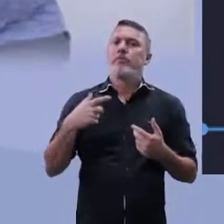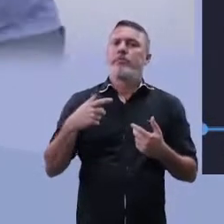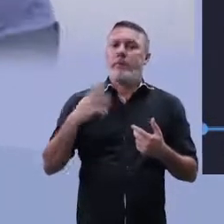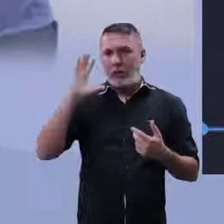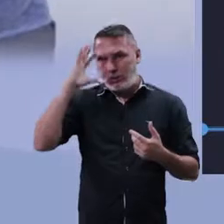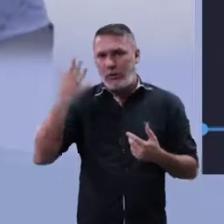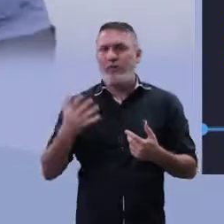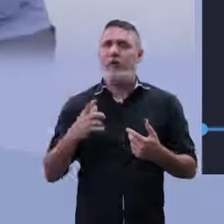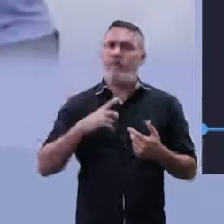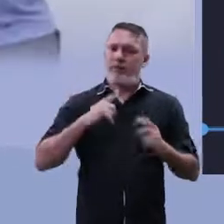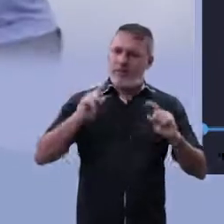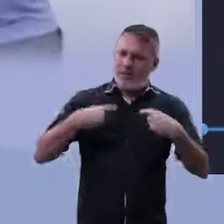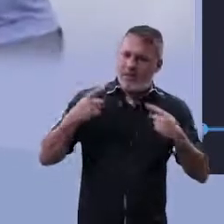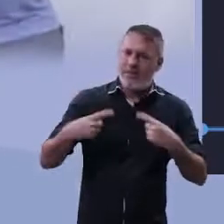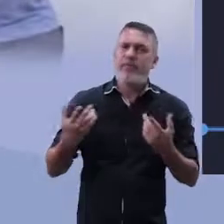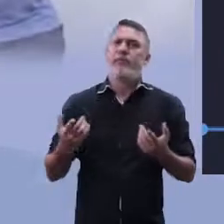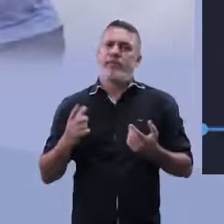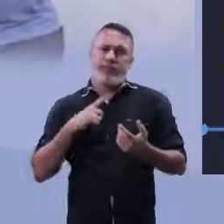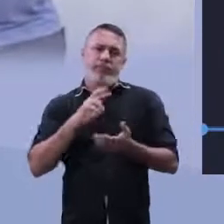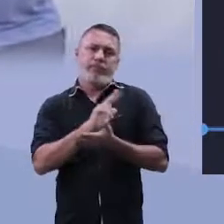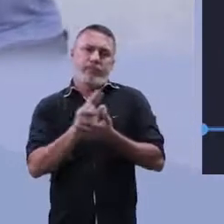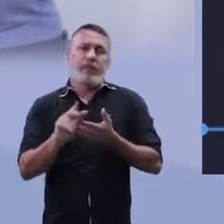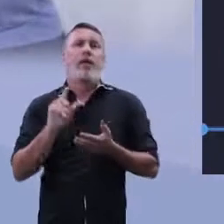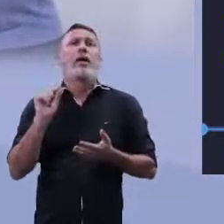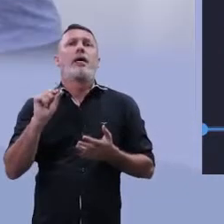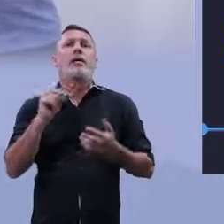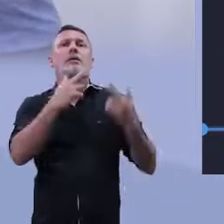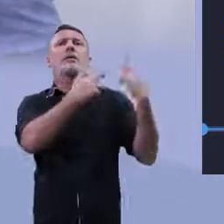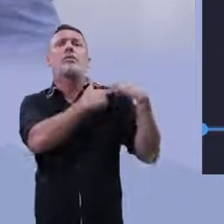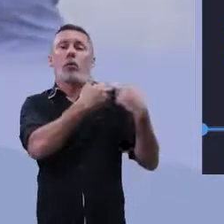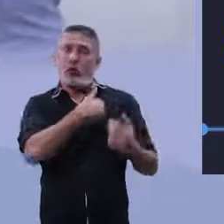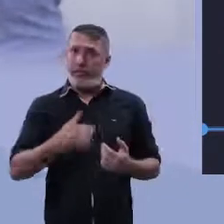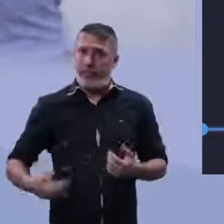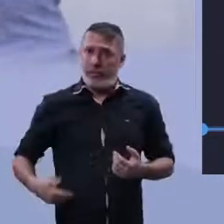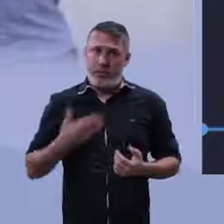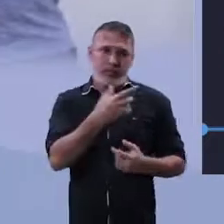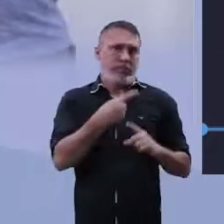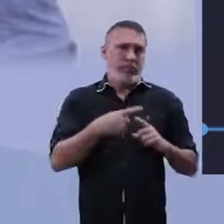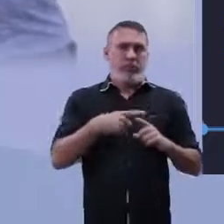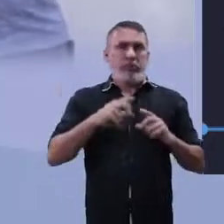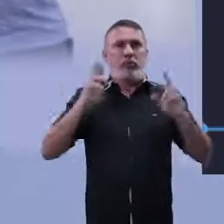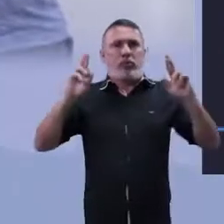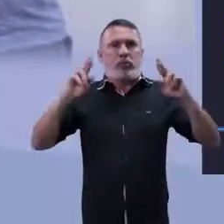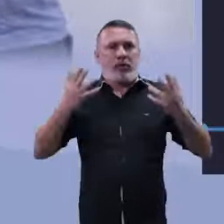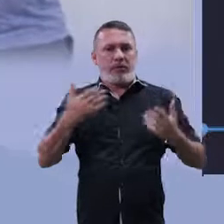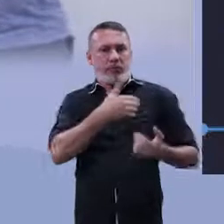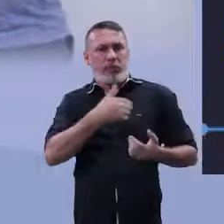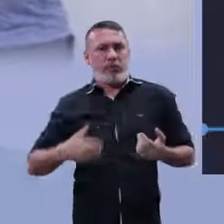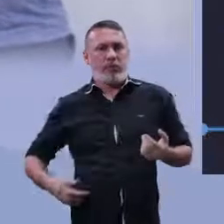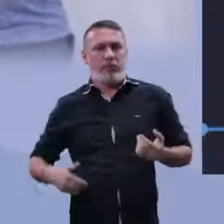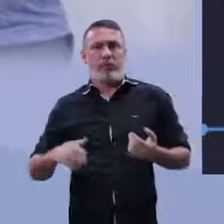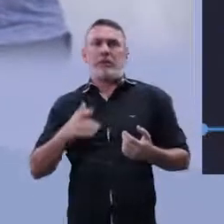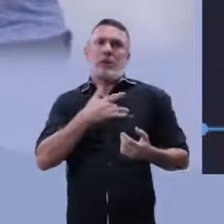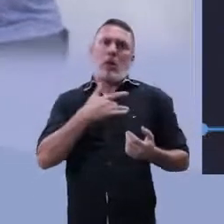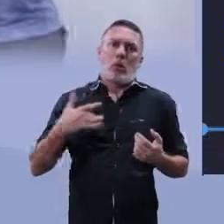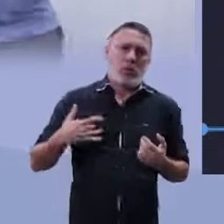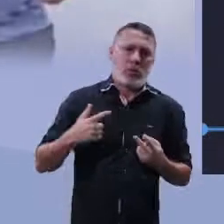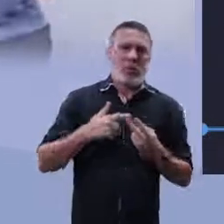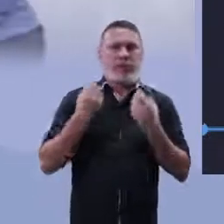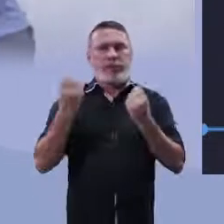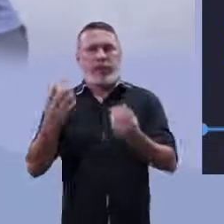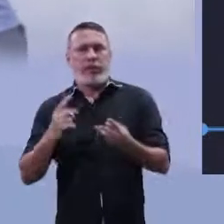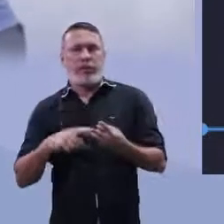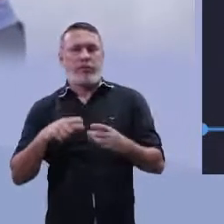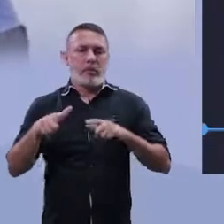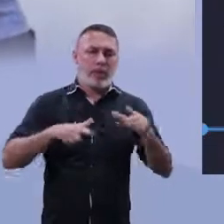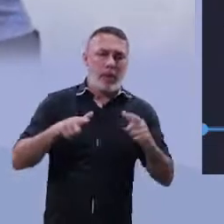Há um desafio. E esse desafio está tanto para o governo, que ele vai ser o responsável por essas pessoas na questão de